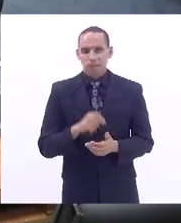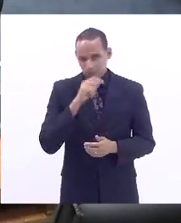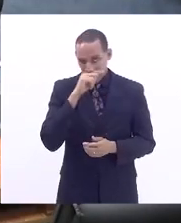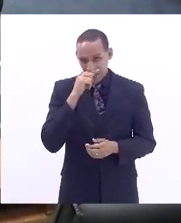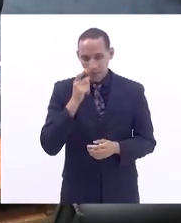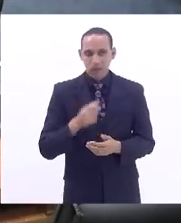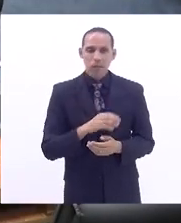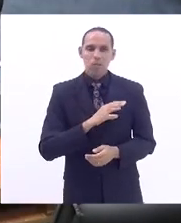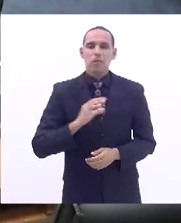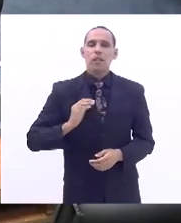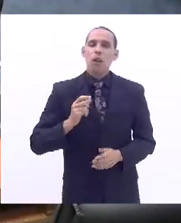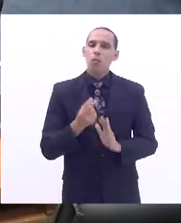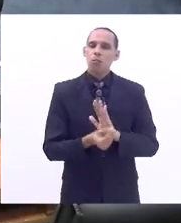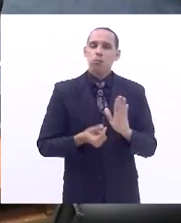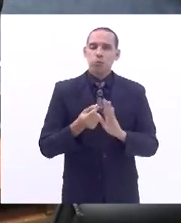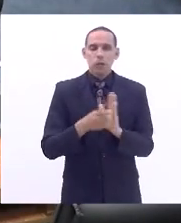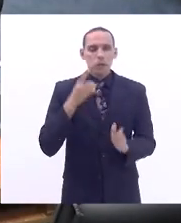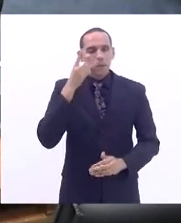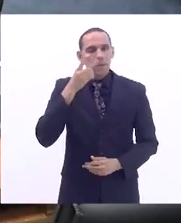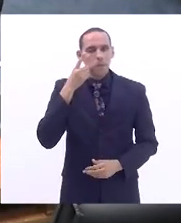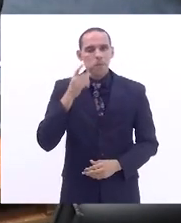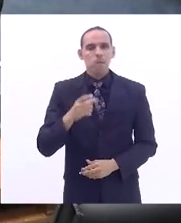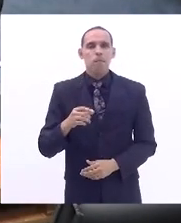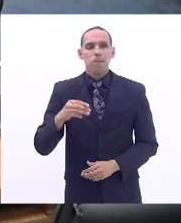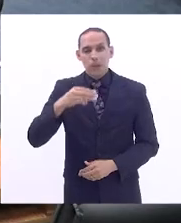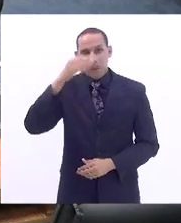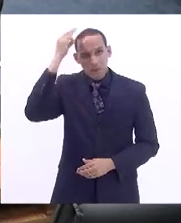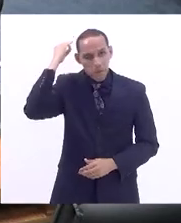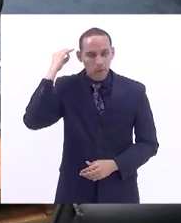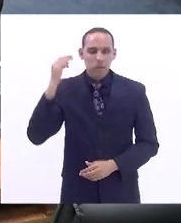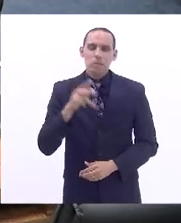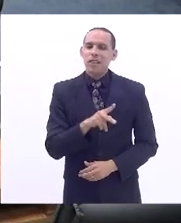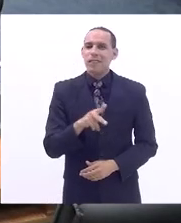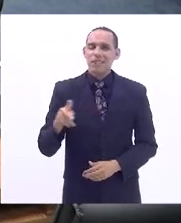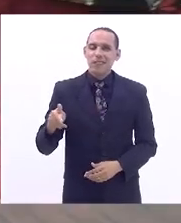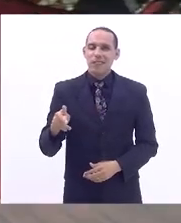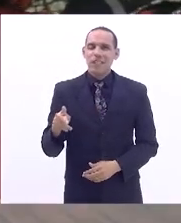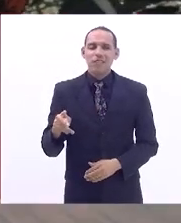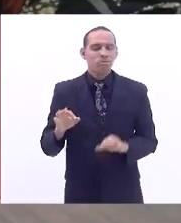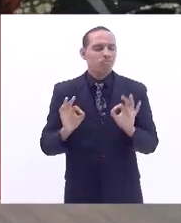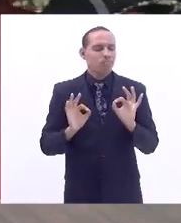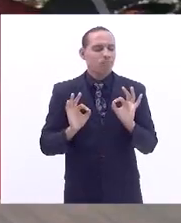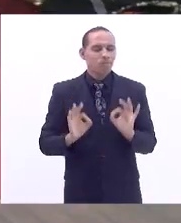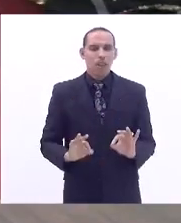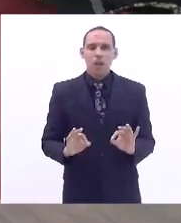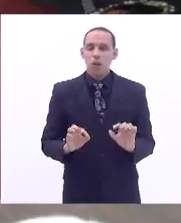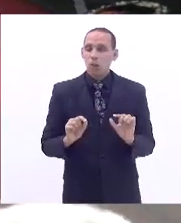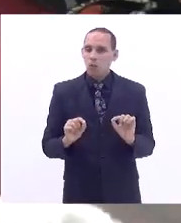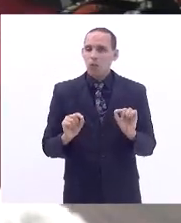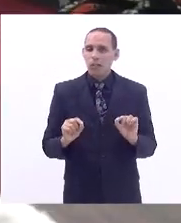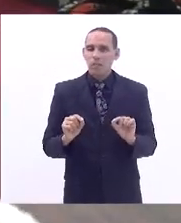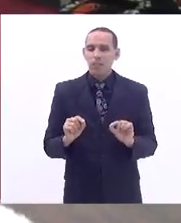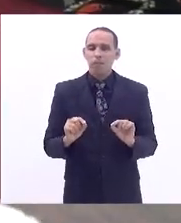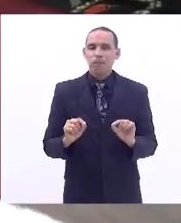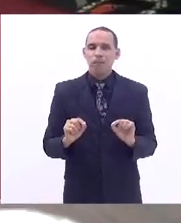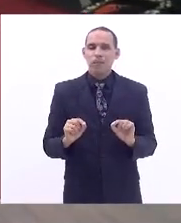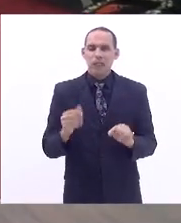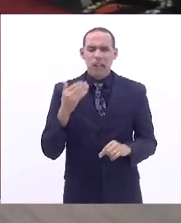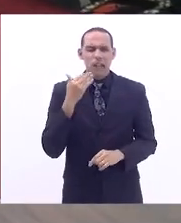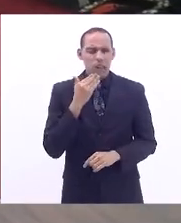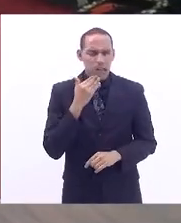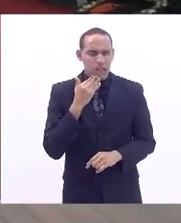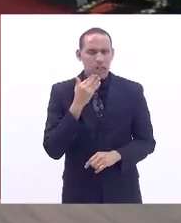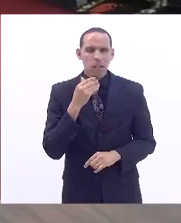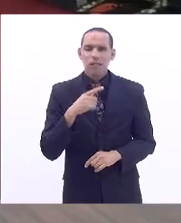e ela comissão de orçamento Deputado Márcio Pacheco Presidente ainda que uma falha como